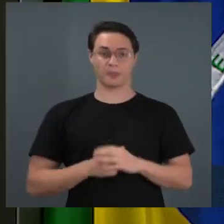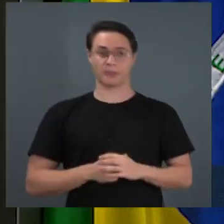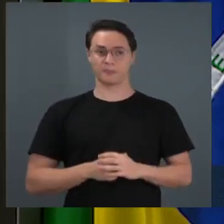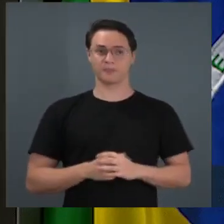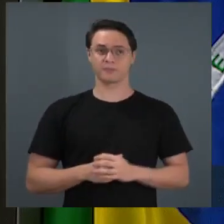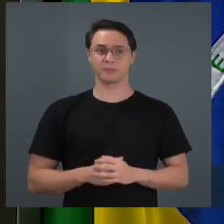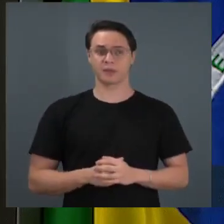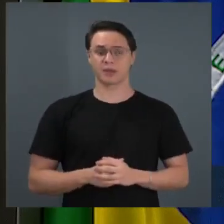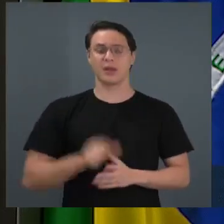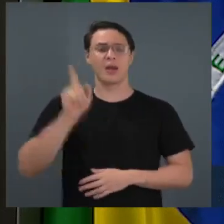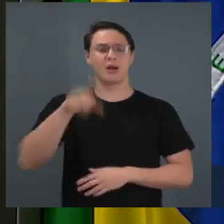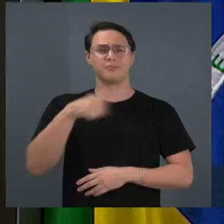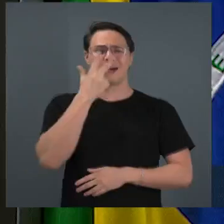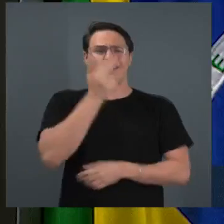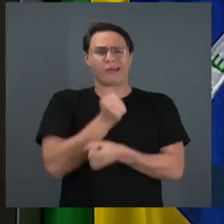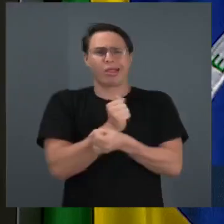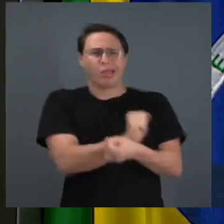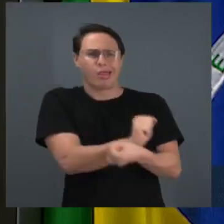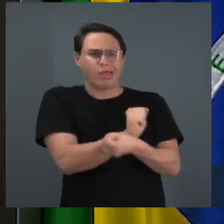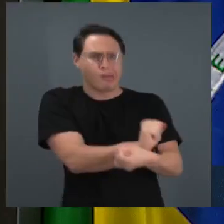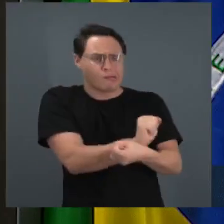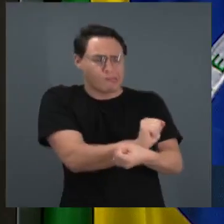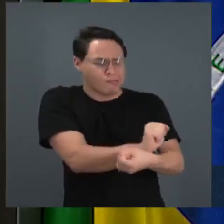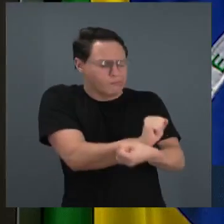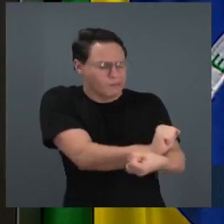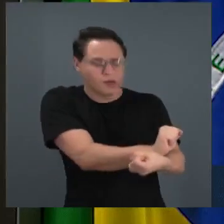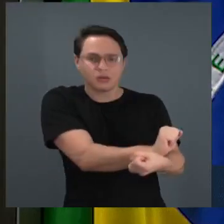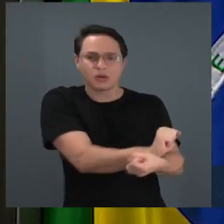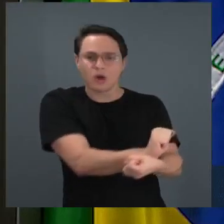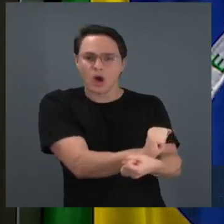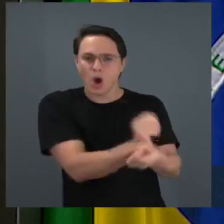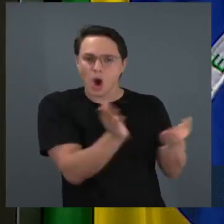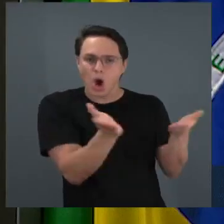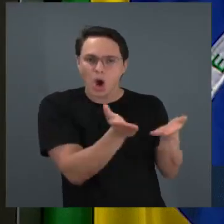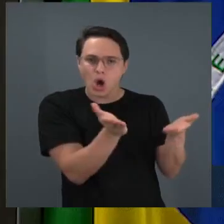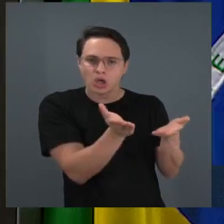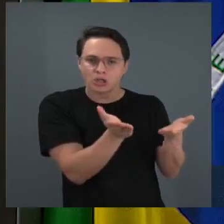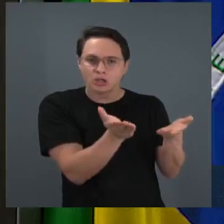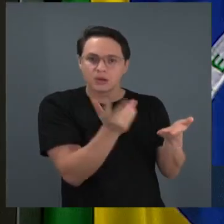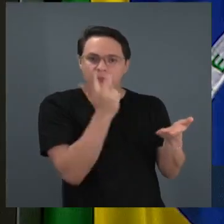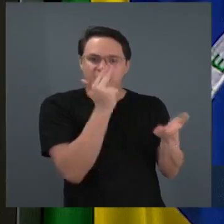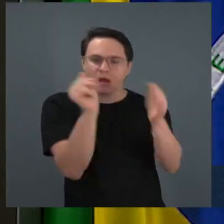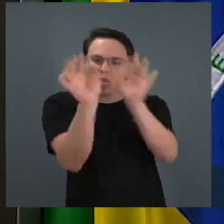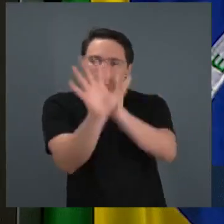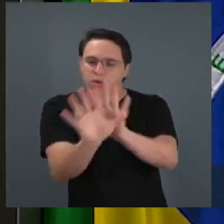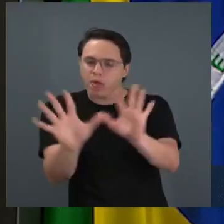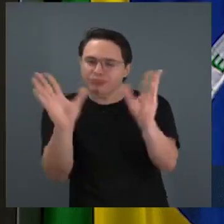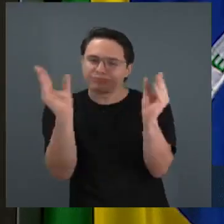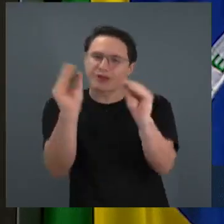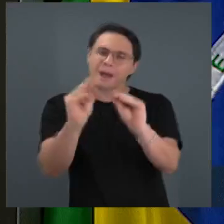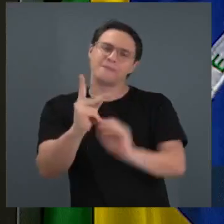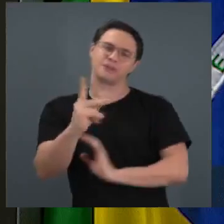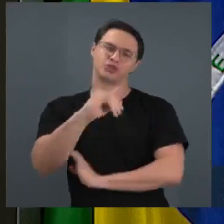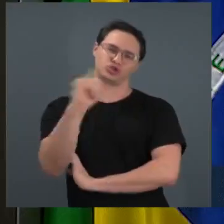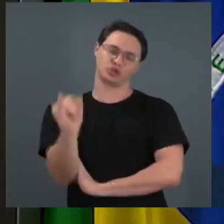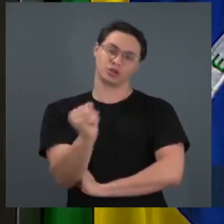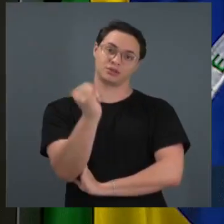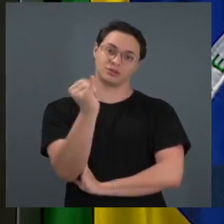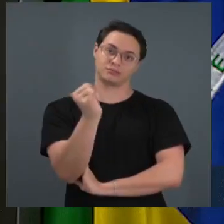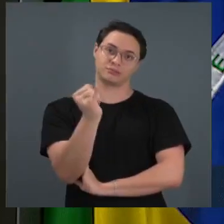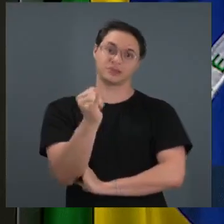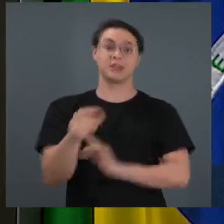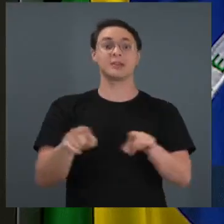caracterizada como escravidão moderna, mascarada de PJ, e uberização,